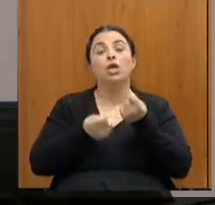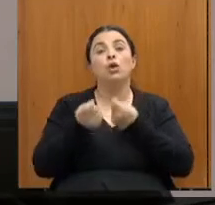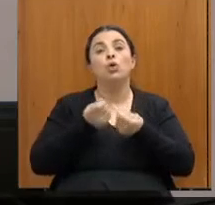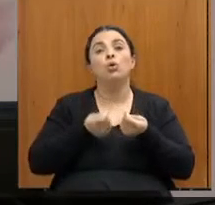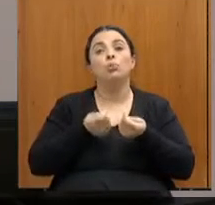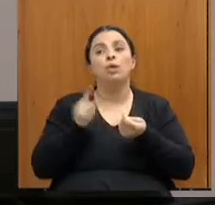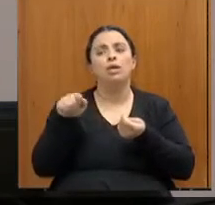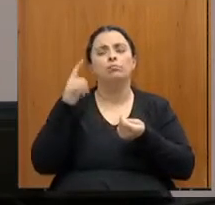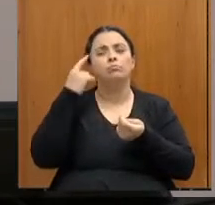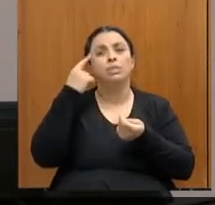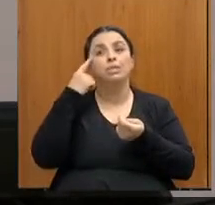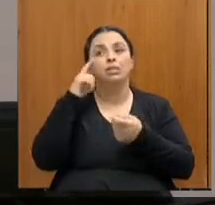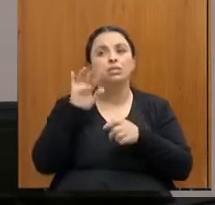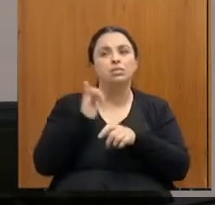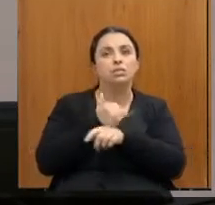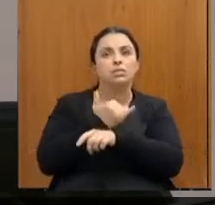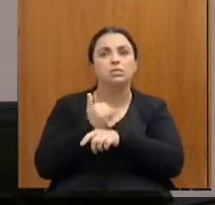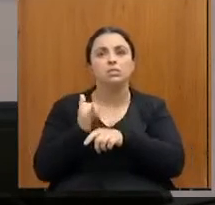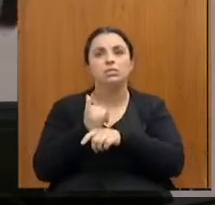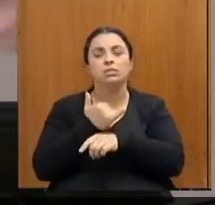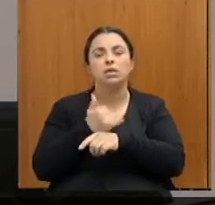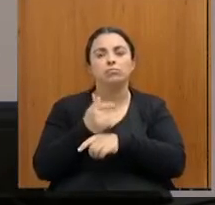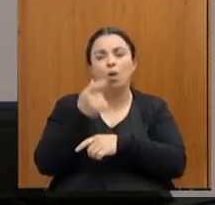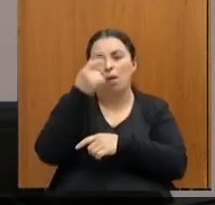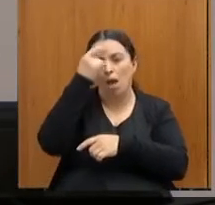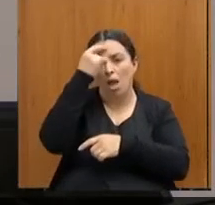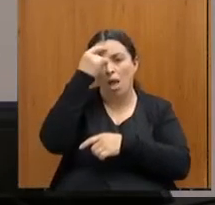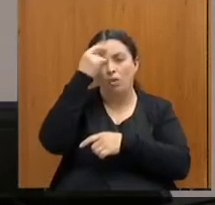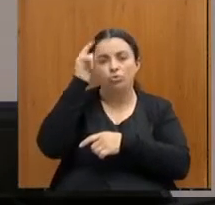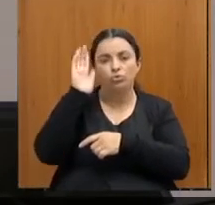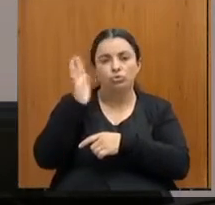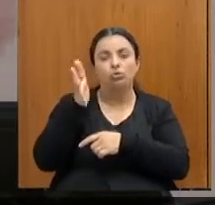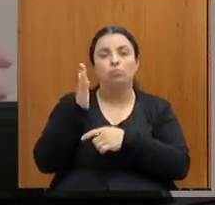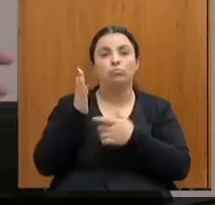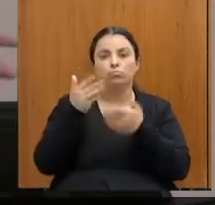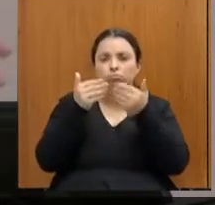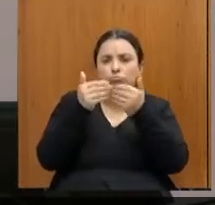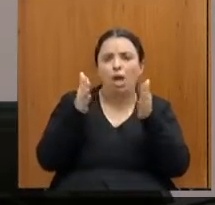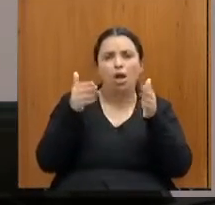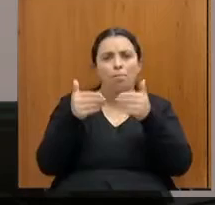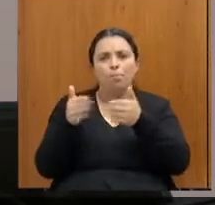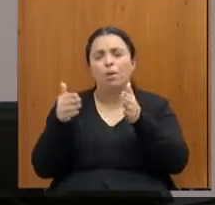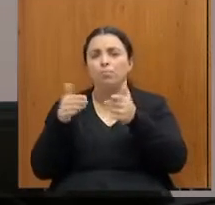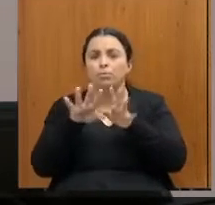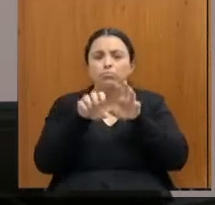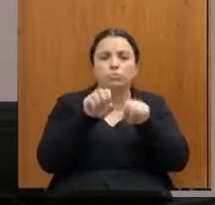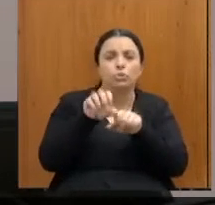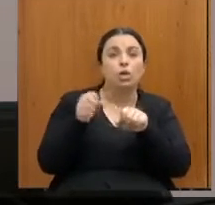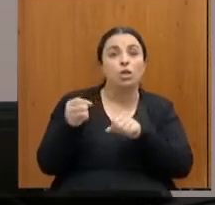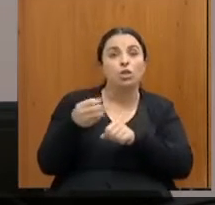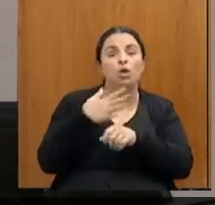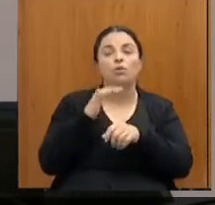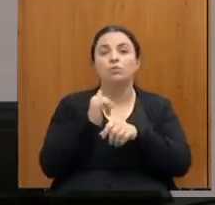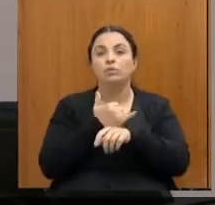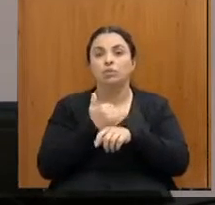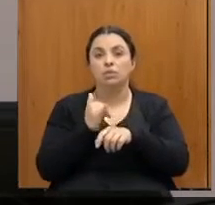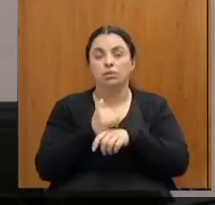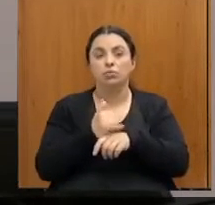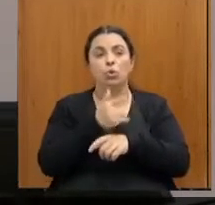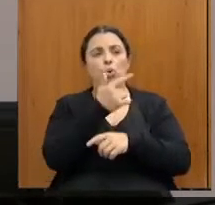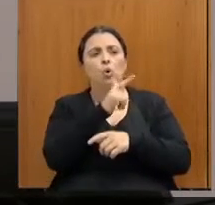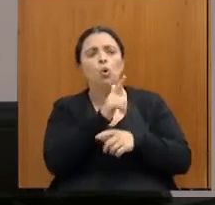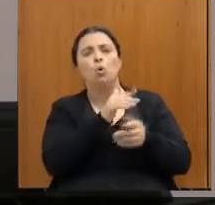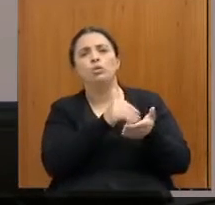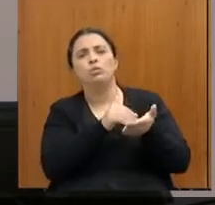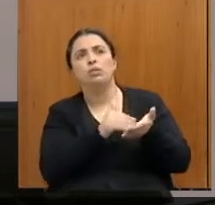que pensa estrategicamente que abre os caminhos para buscar que as outras secretarias e secretários bacon